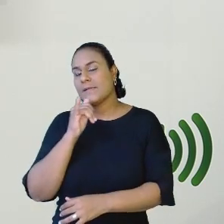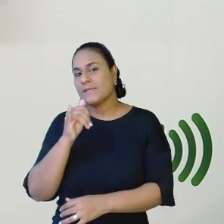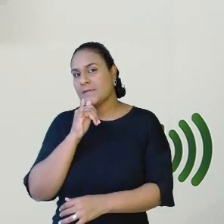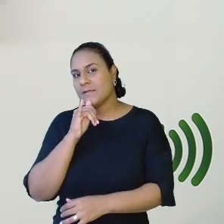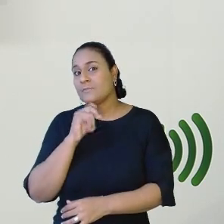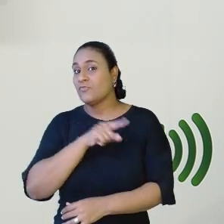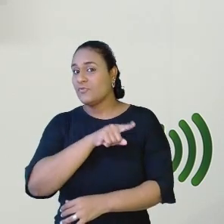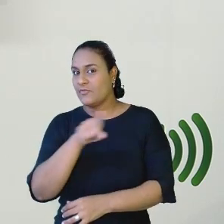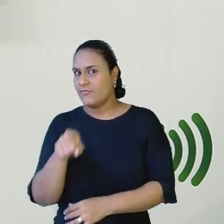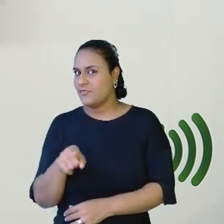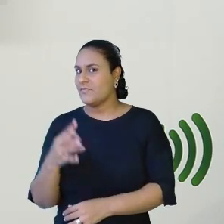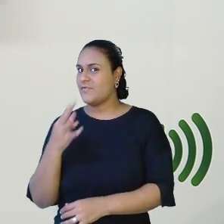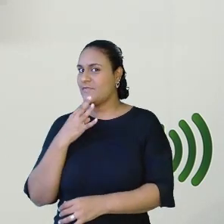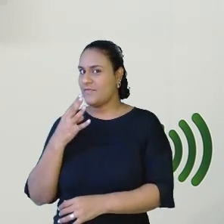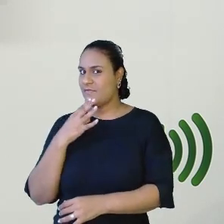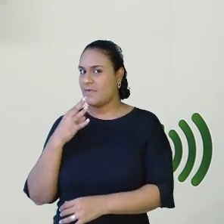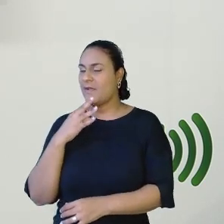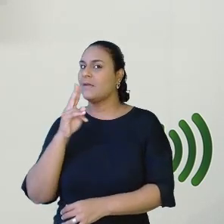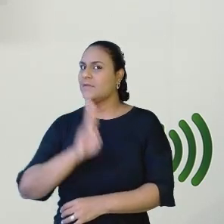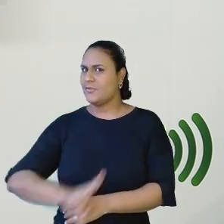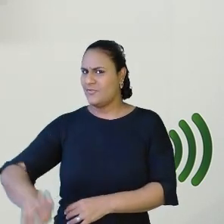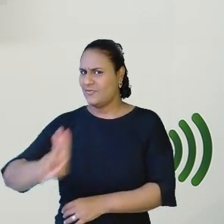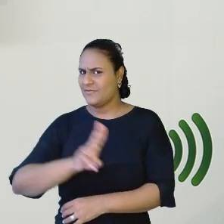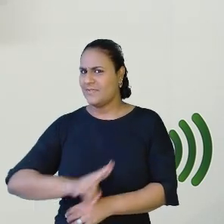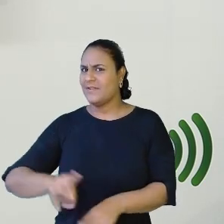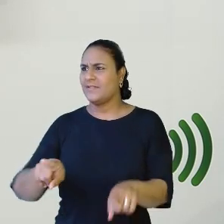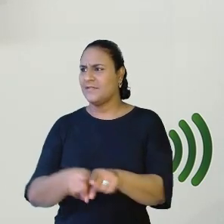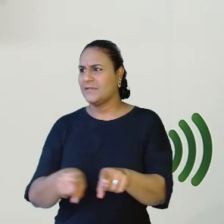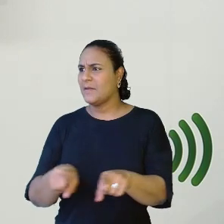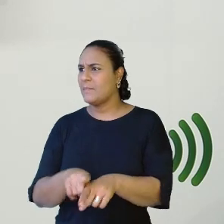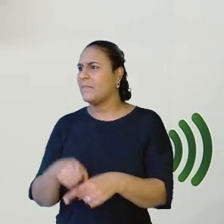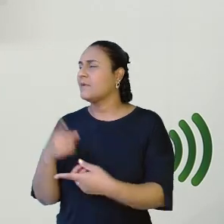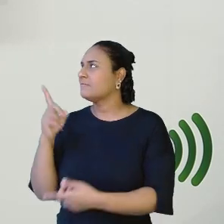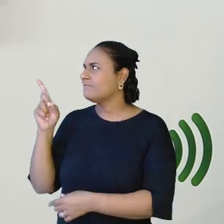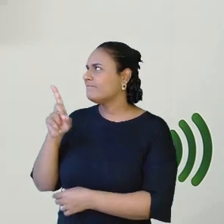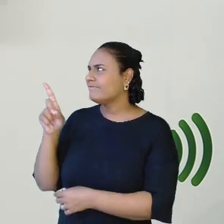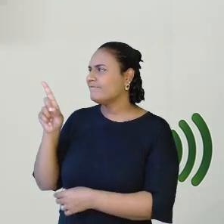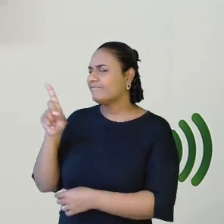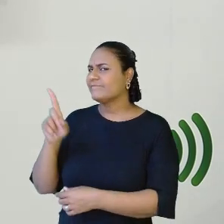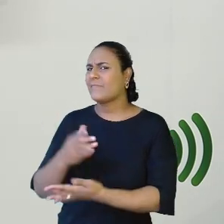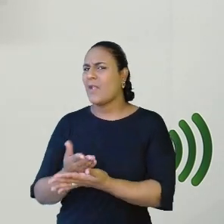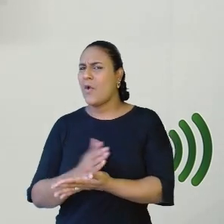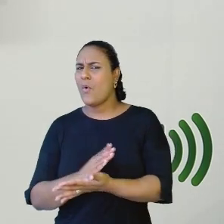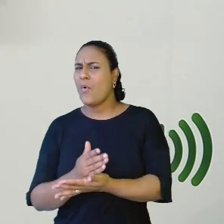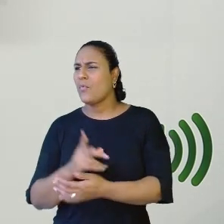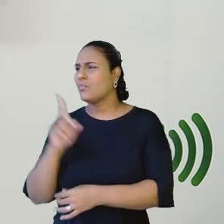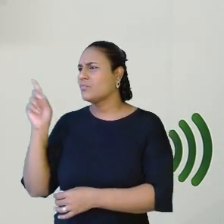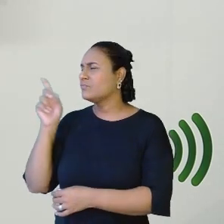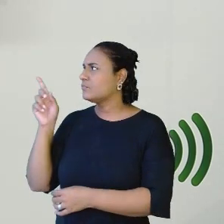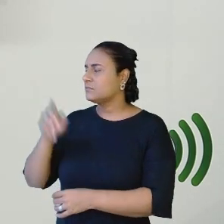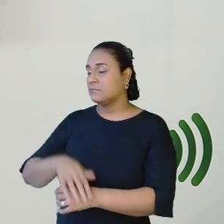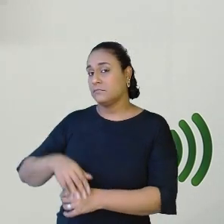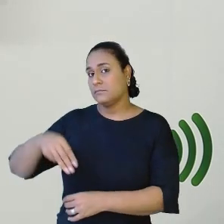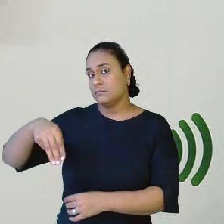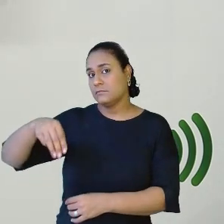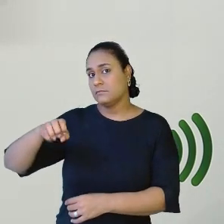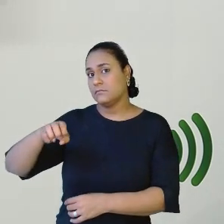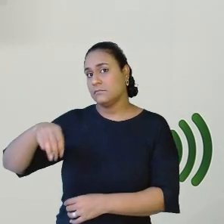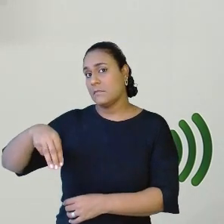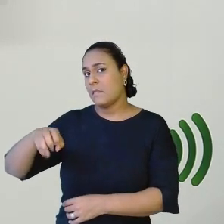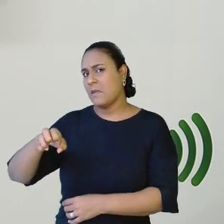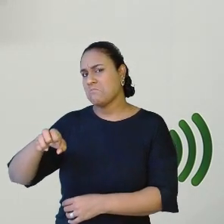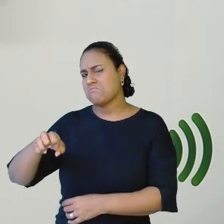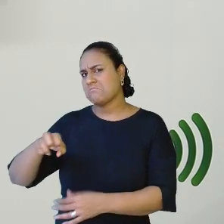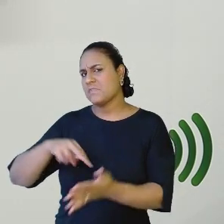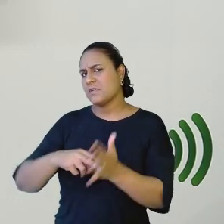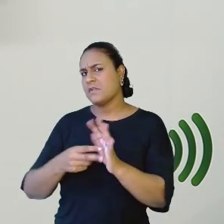até muitos de vocês já usaram alguns deles. E aí a gente vai falar um pouquinho de alguns que estão aí. Por exemplo, o meme. O